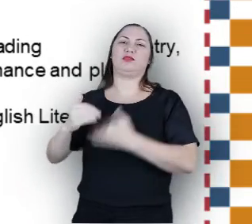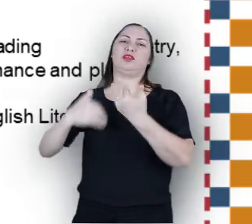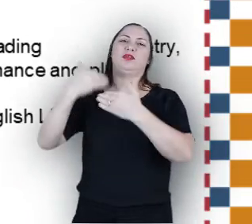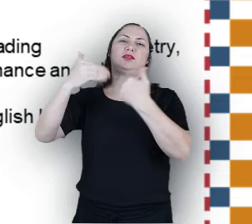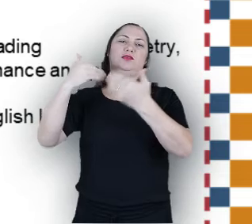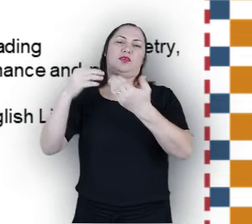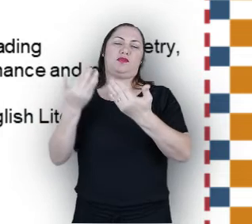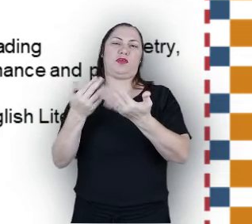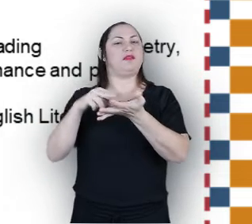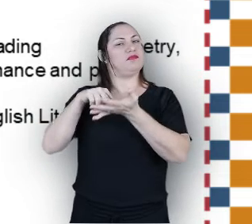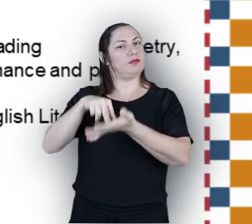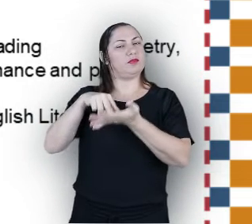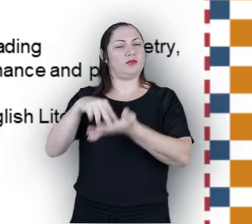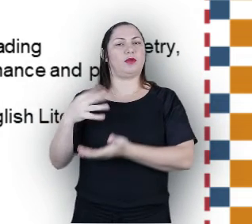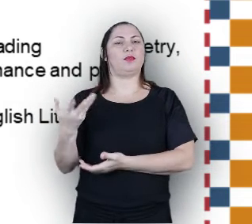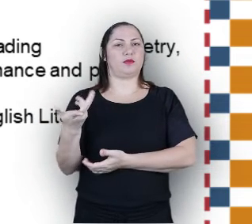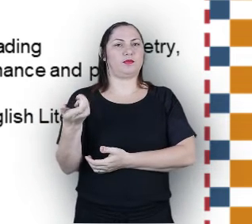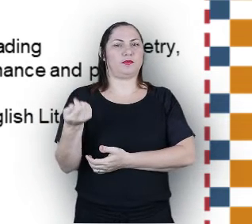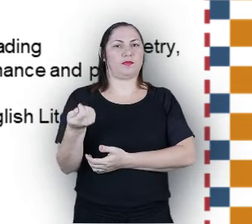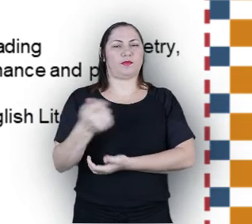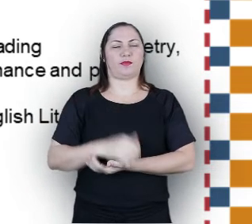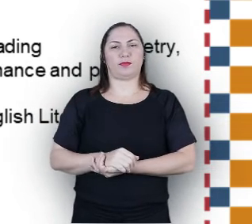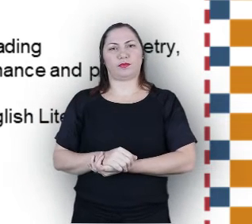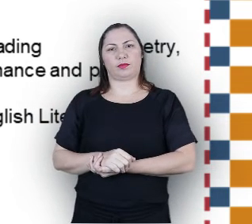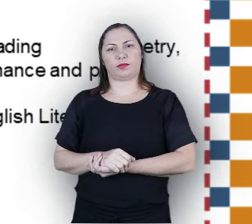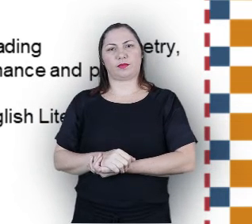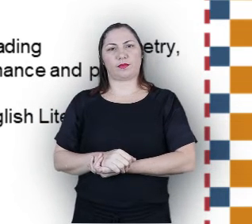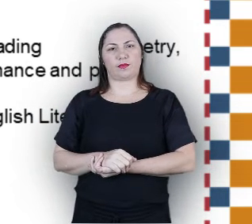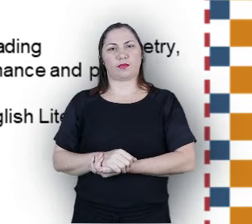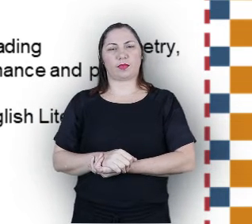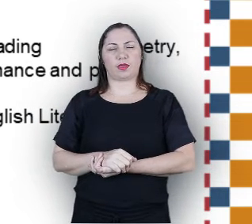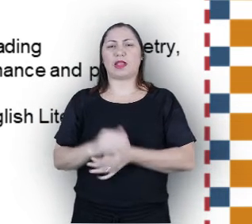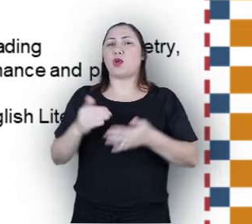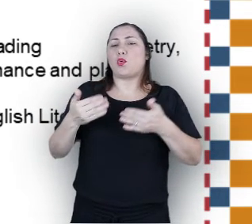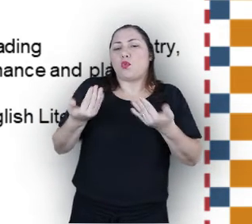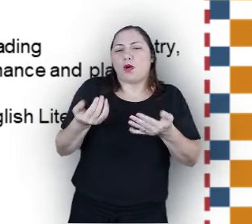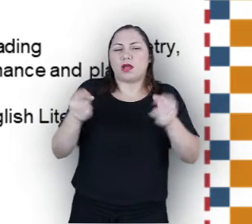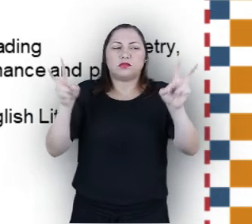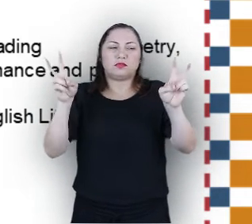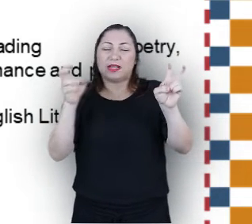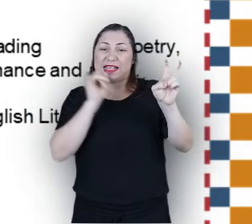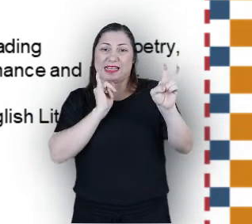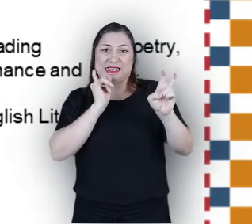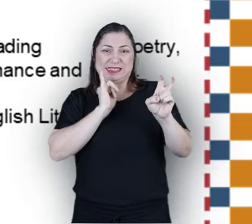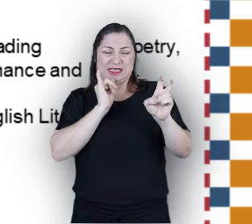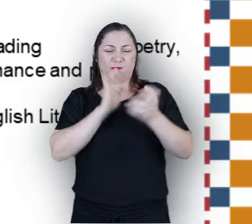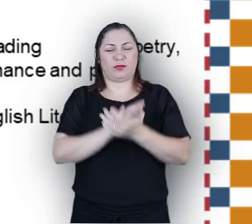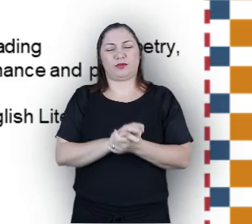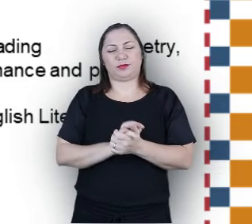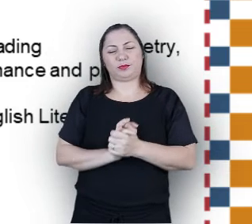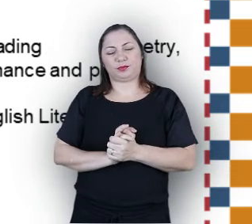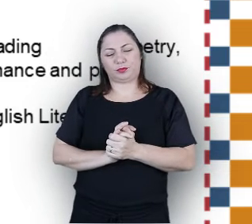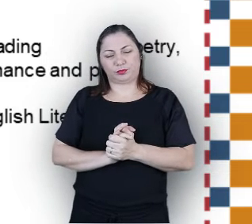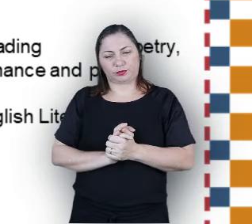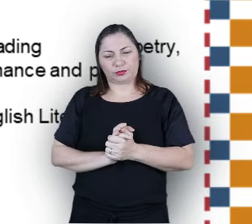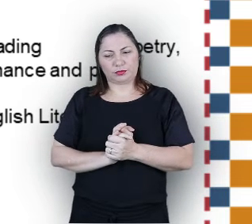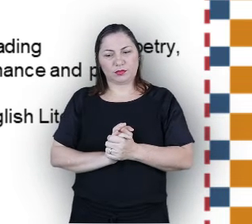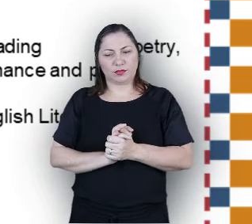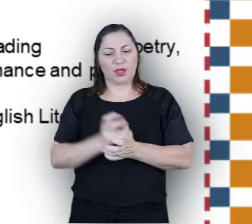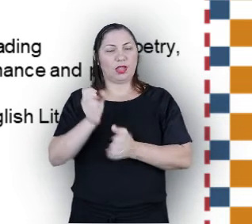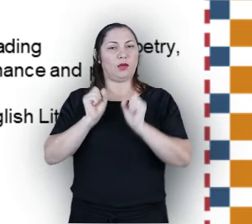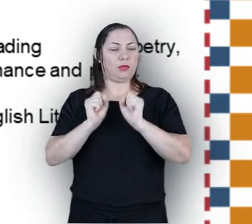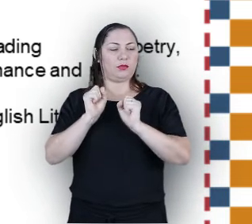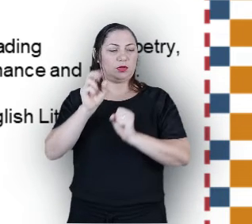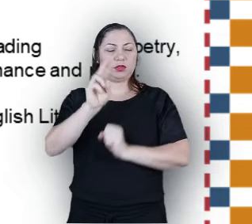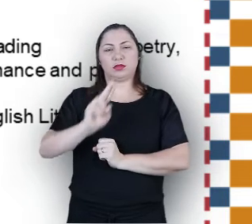possa desenvolver a habilidade LGG 101? Trouxemos o seguinte: Varial Test